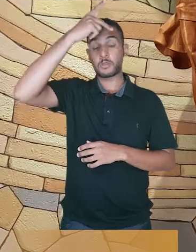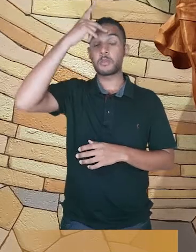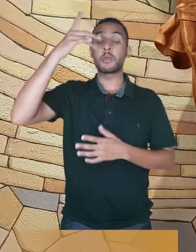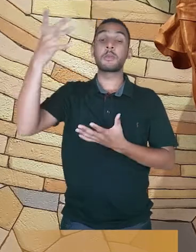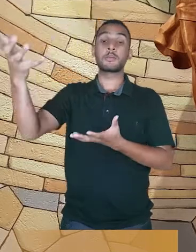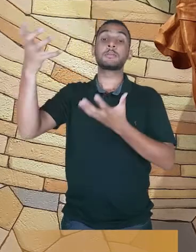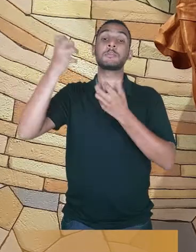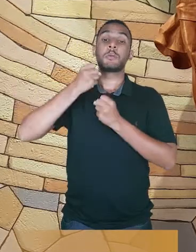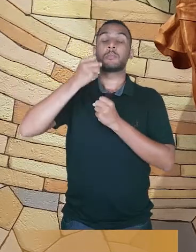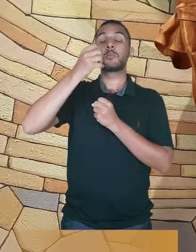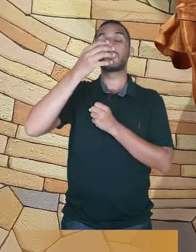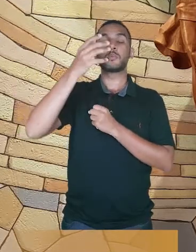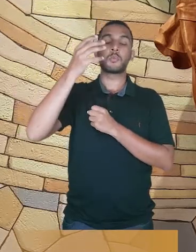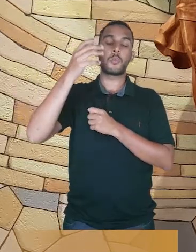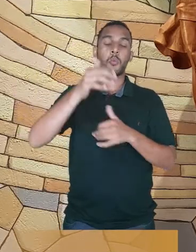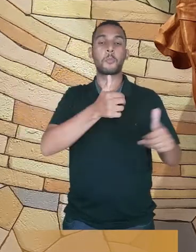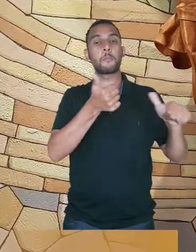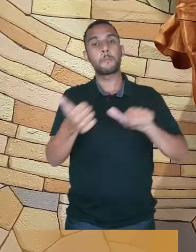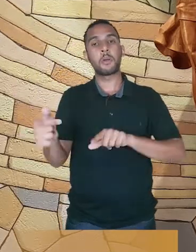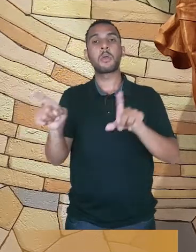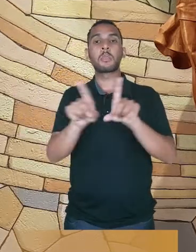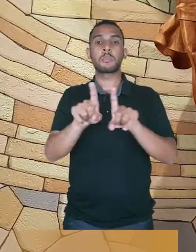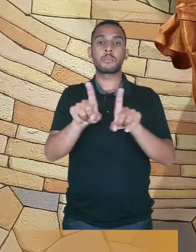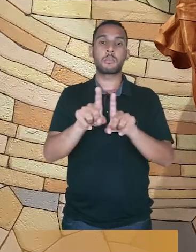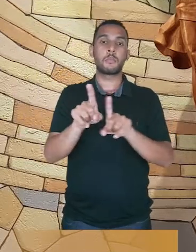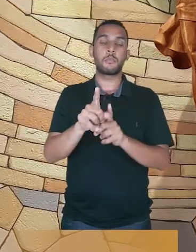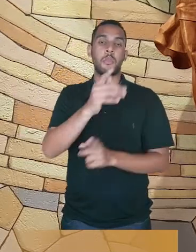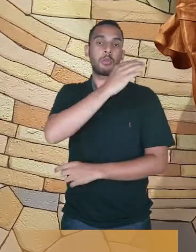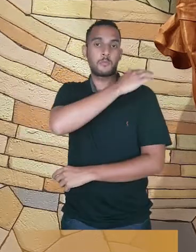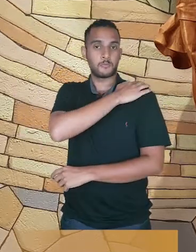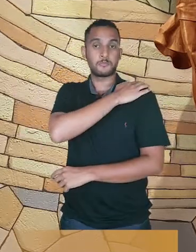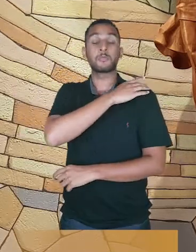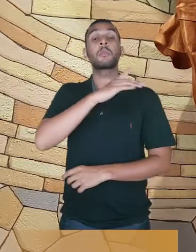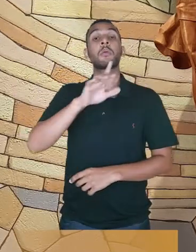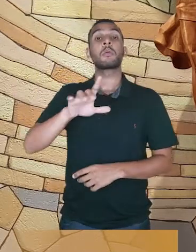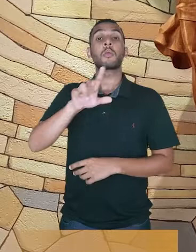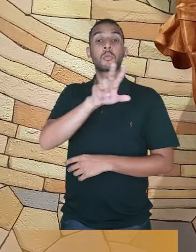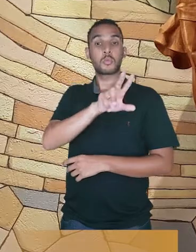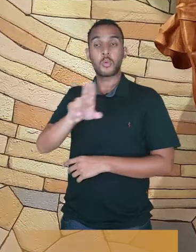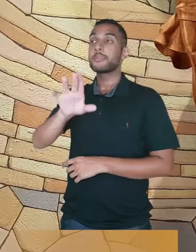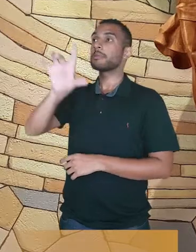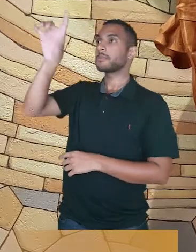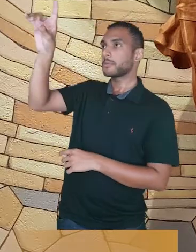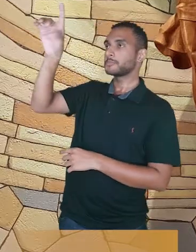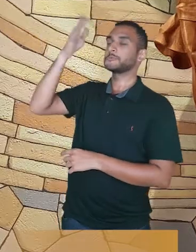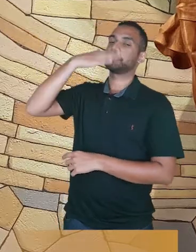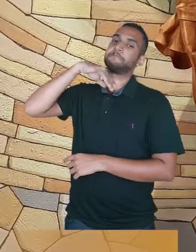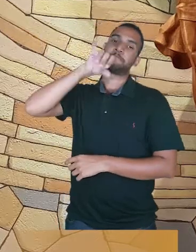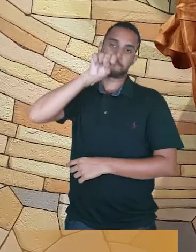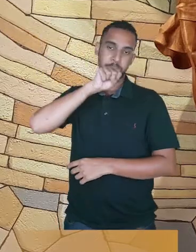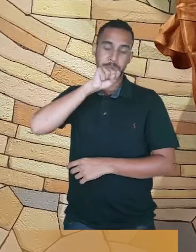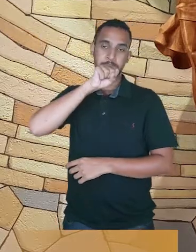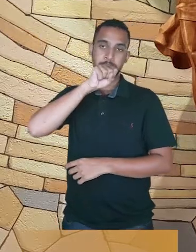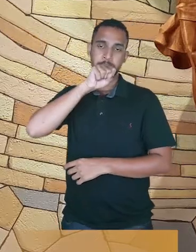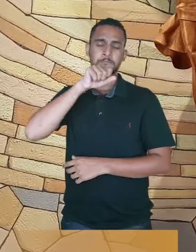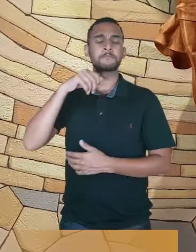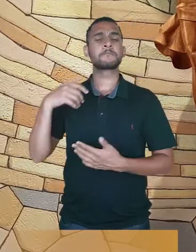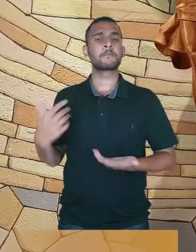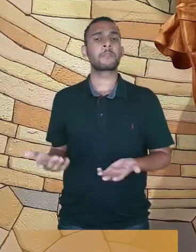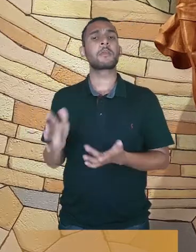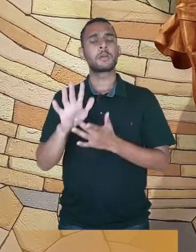santo que recebemos no batismo na confirmação podemos chamar deus de pai a partir destes dois questionamentos